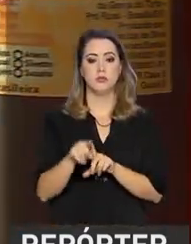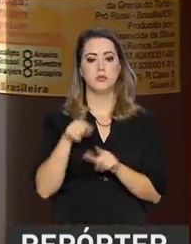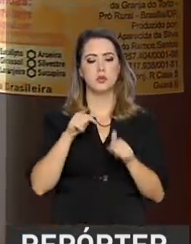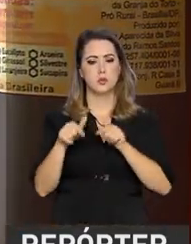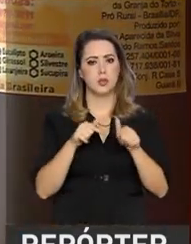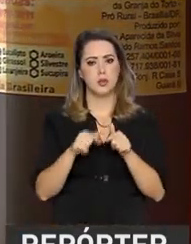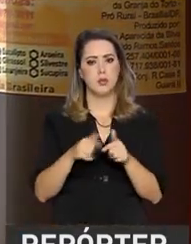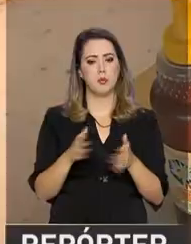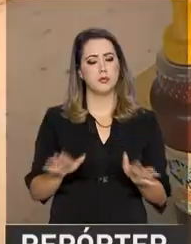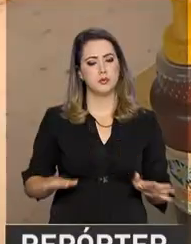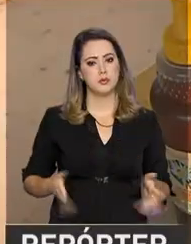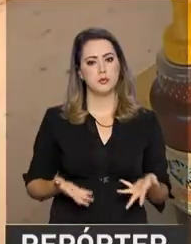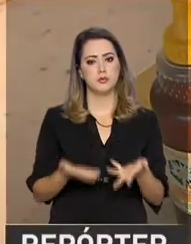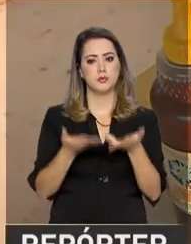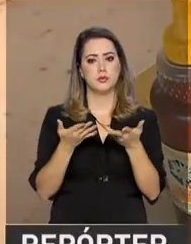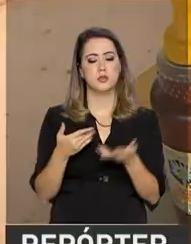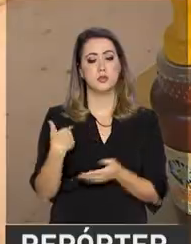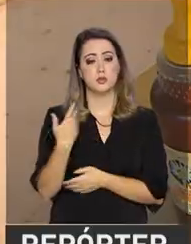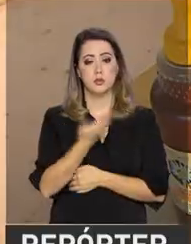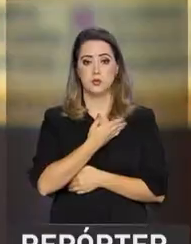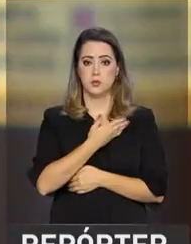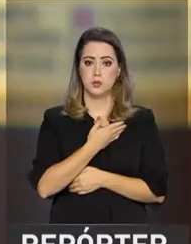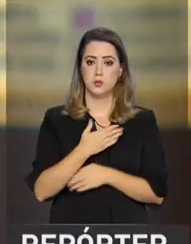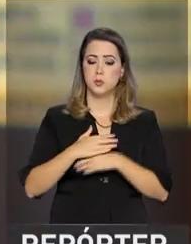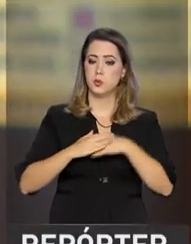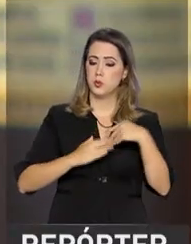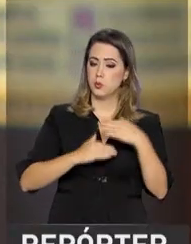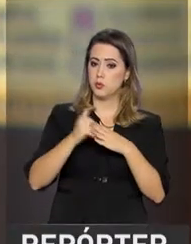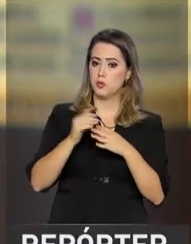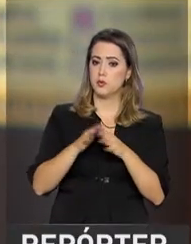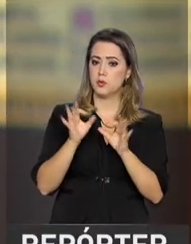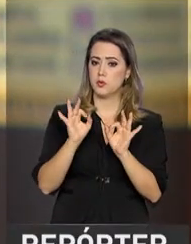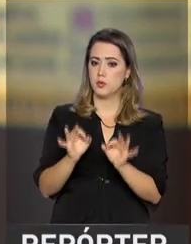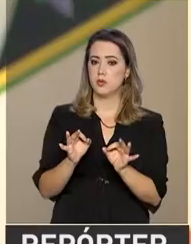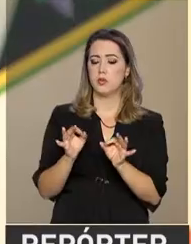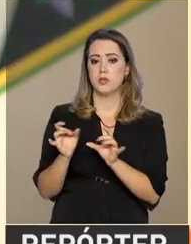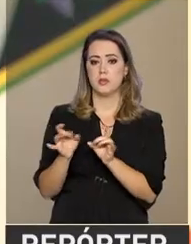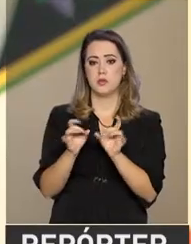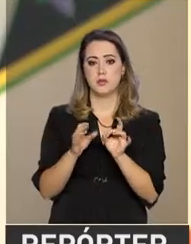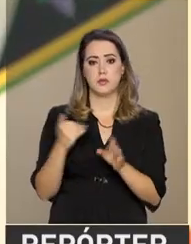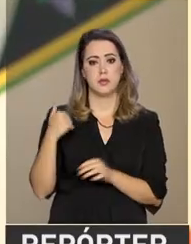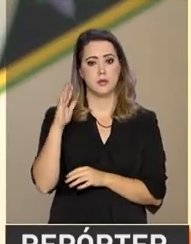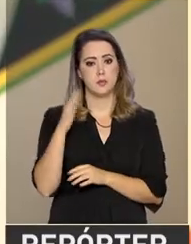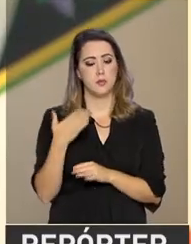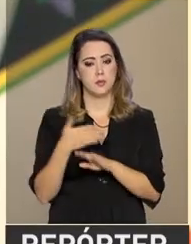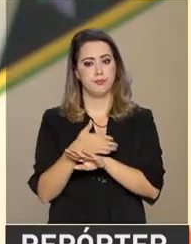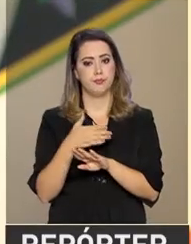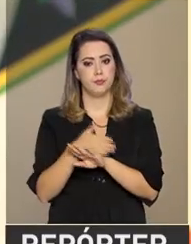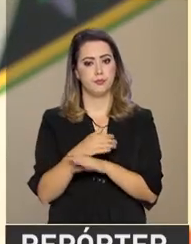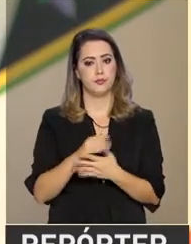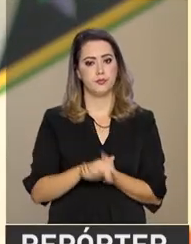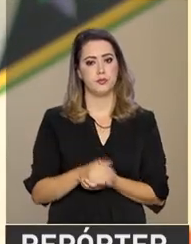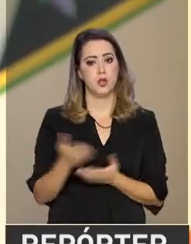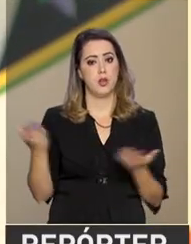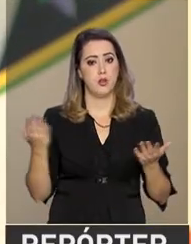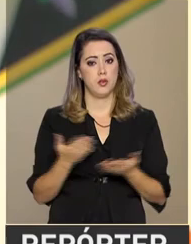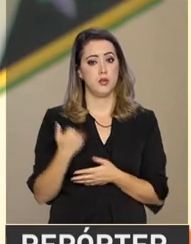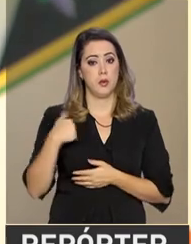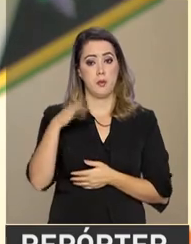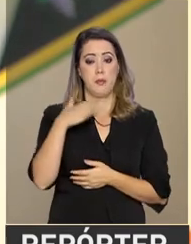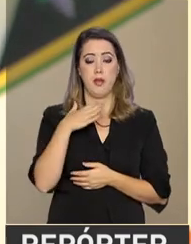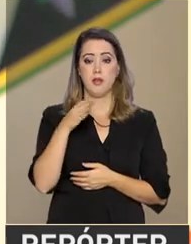medida vai incentivar os seus colegas de profissão a formalizar seus negócios agora vai ter mais interesse das pessoas